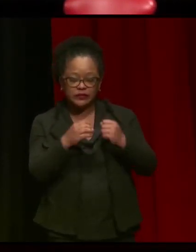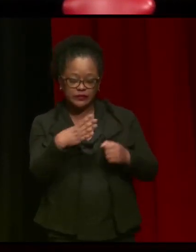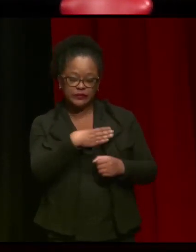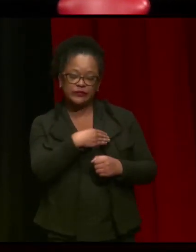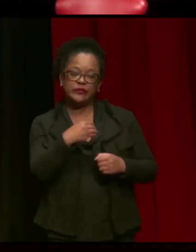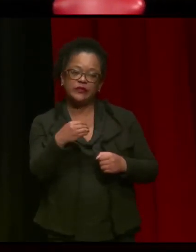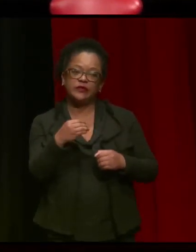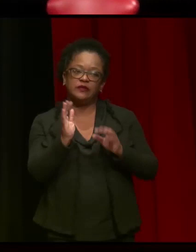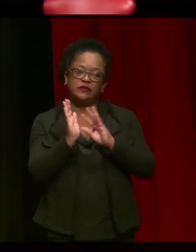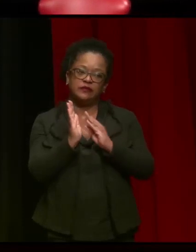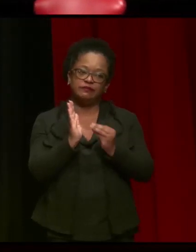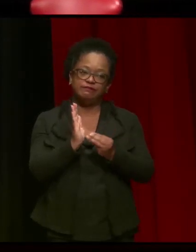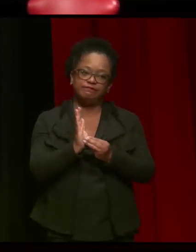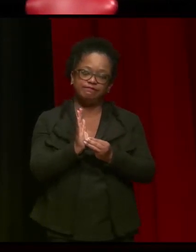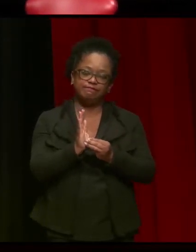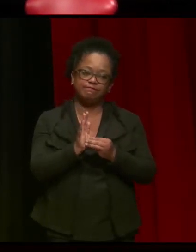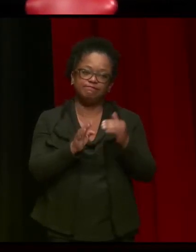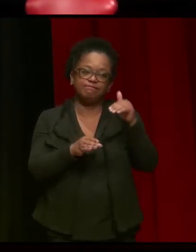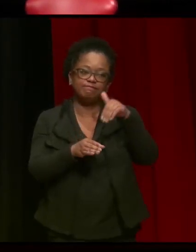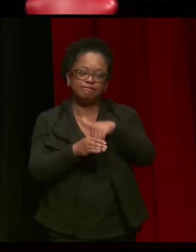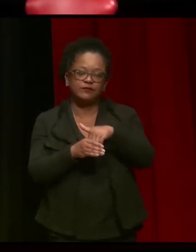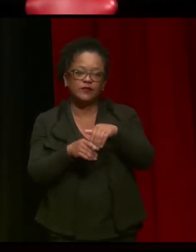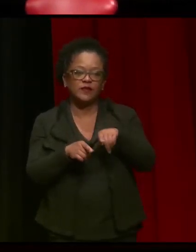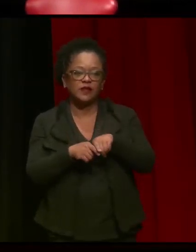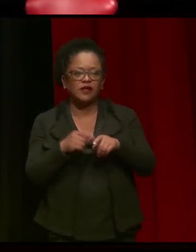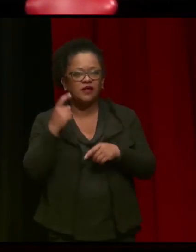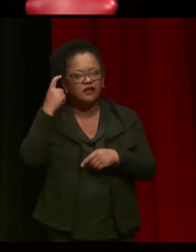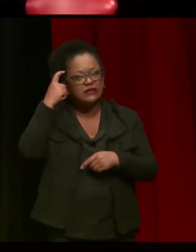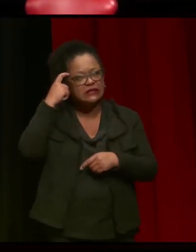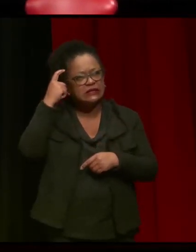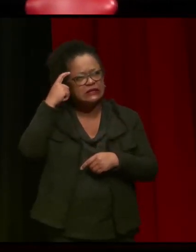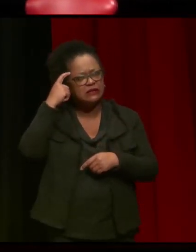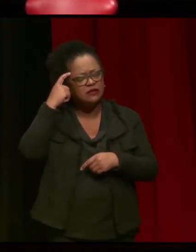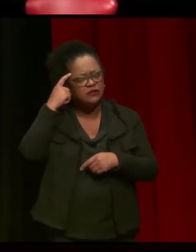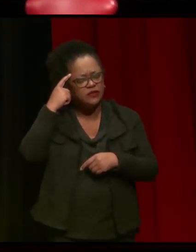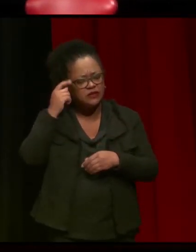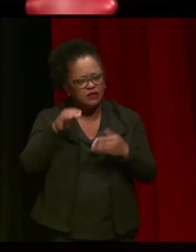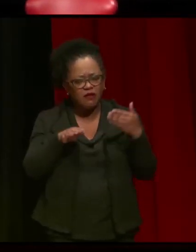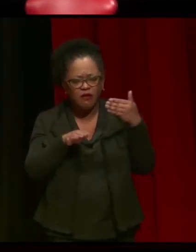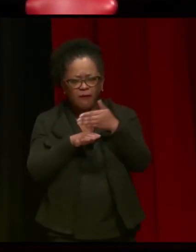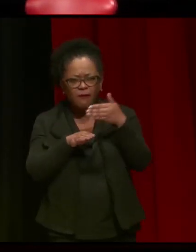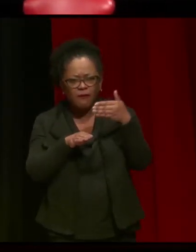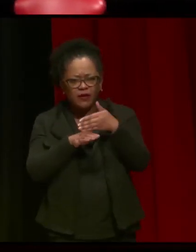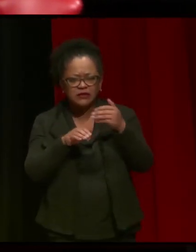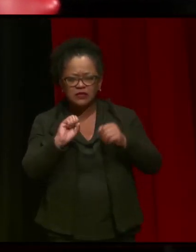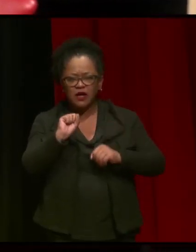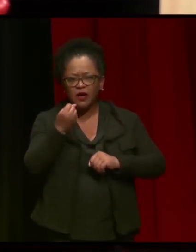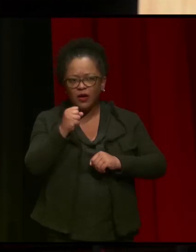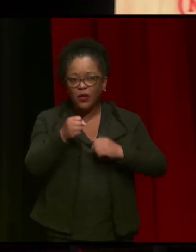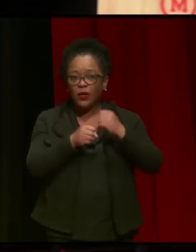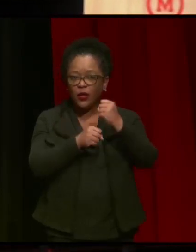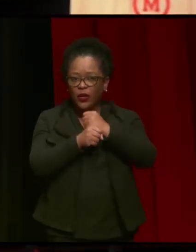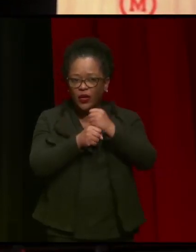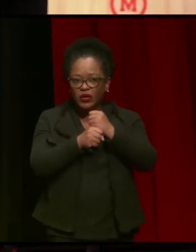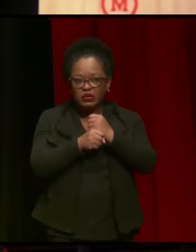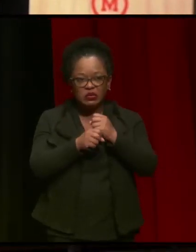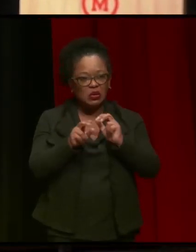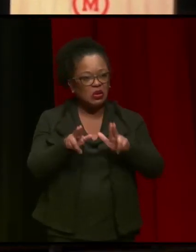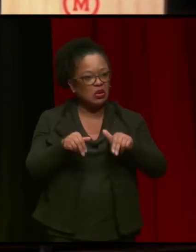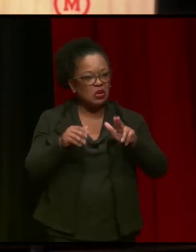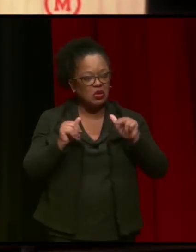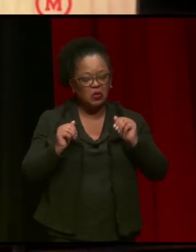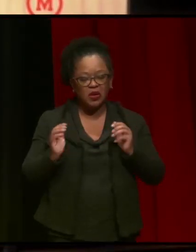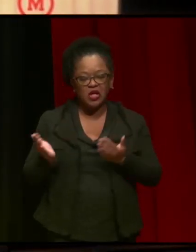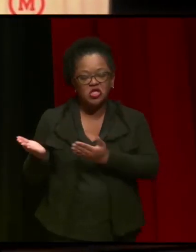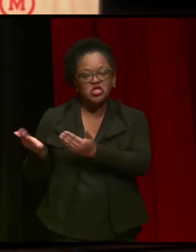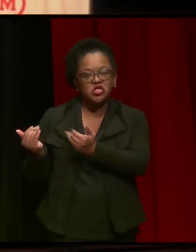me acendeu uma luz que meu filho participava da igreja há 8 anos. Ele nunca foi convidado para uma reunião de jovem. Ele